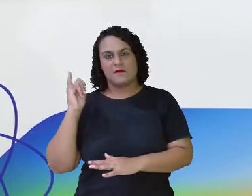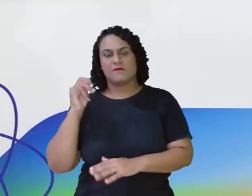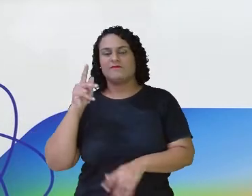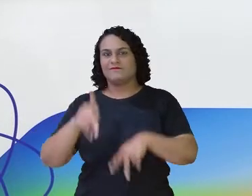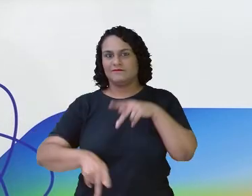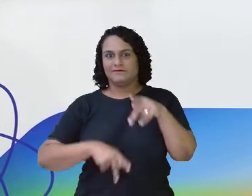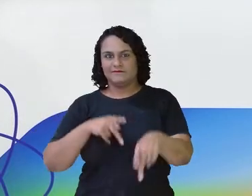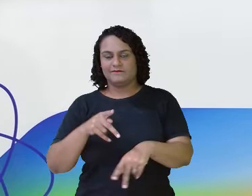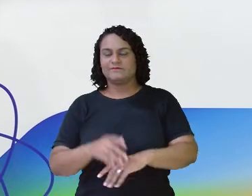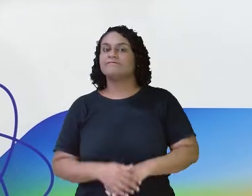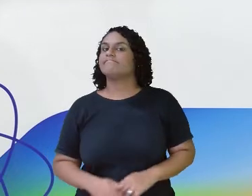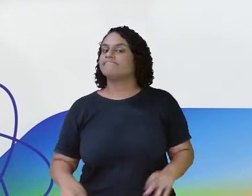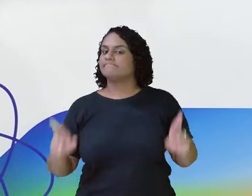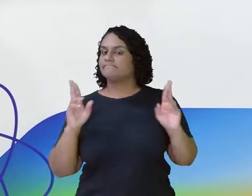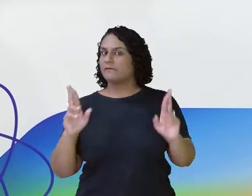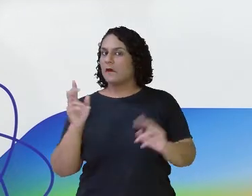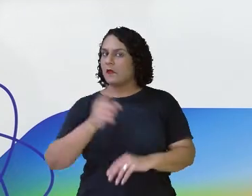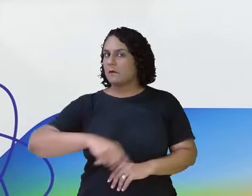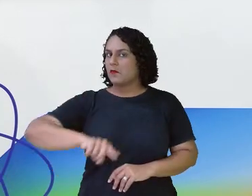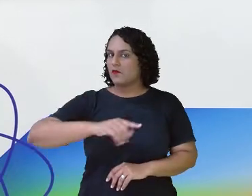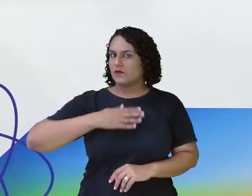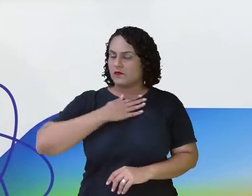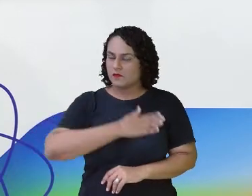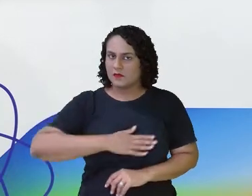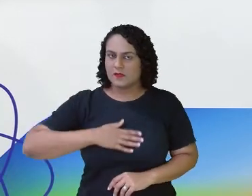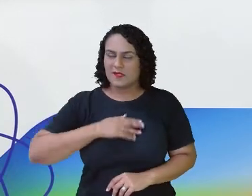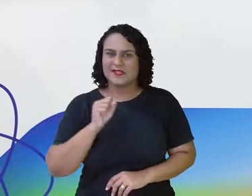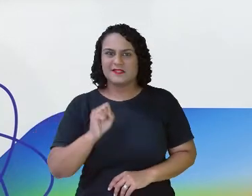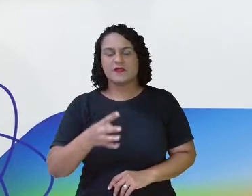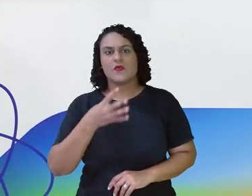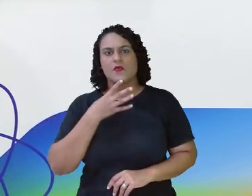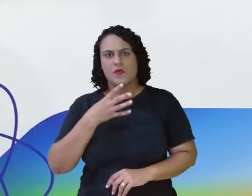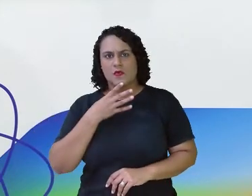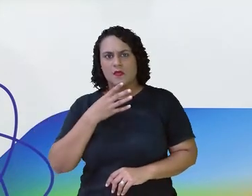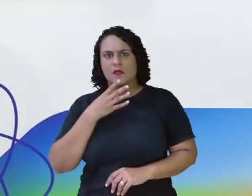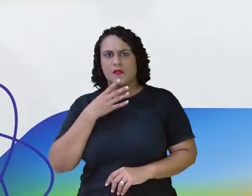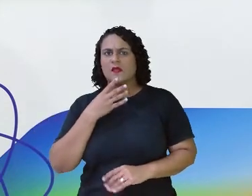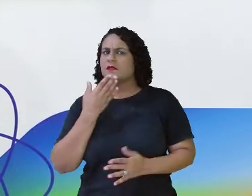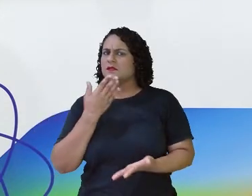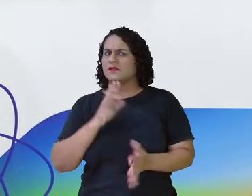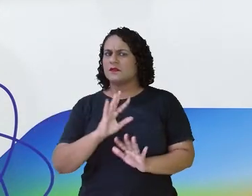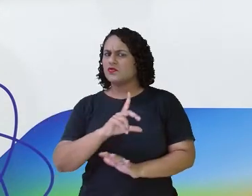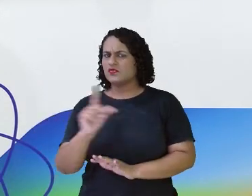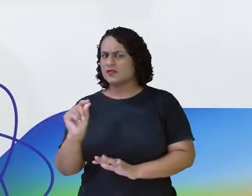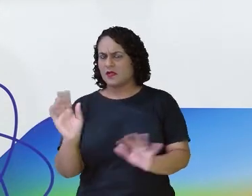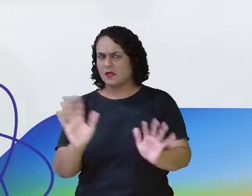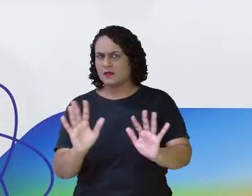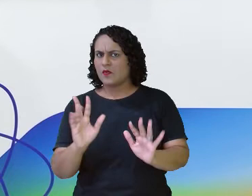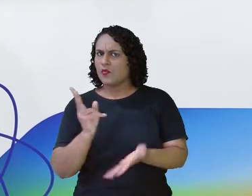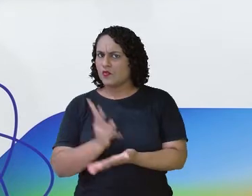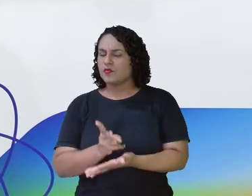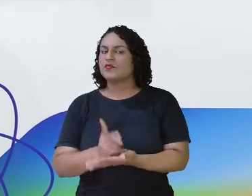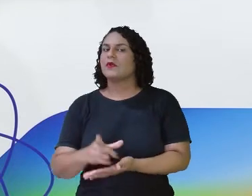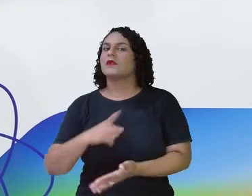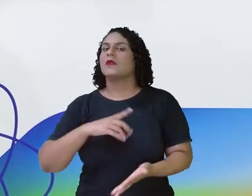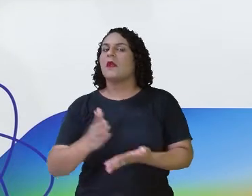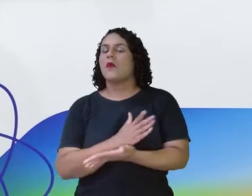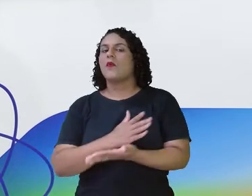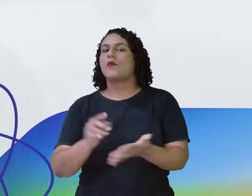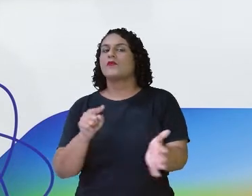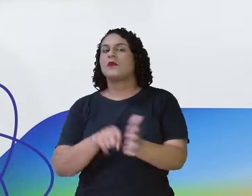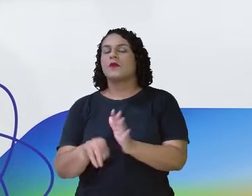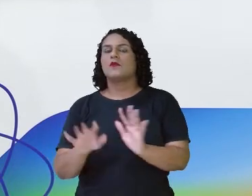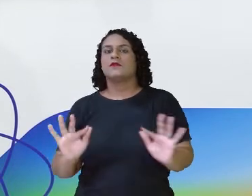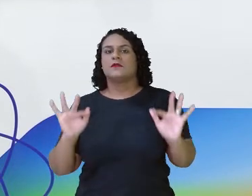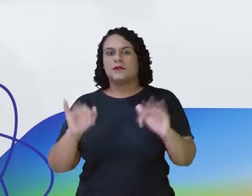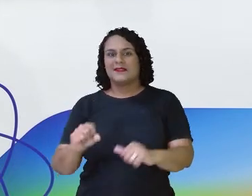popular. Espero que vocês gostem. Se vocês já conhecem, não deixe, não sai da aula não, fica aí, porque tem algumas perguntas no final.